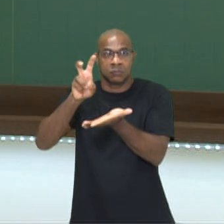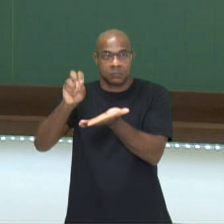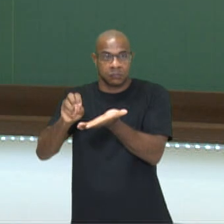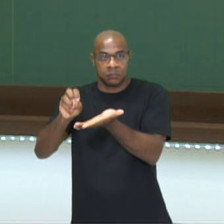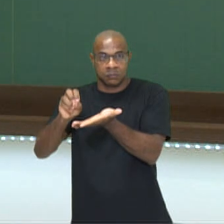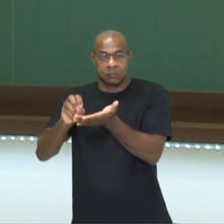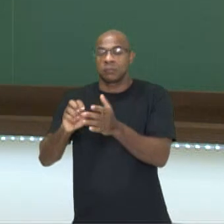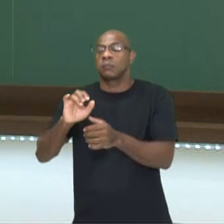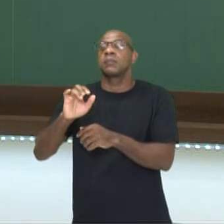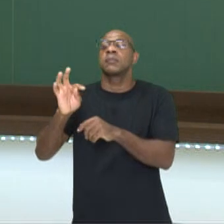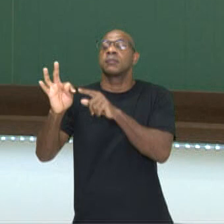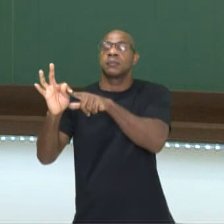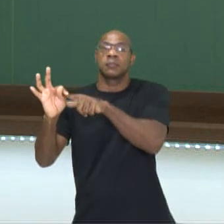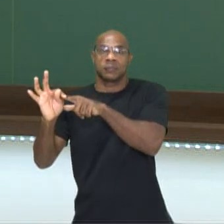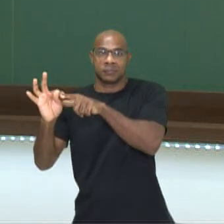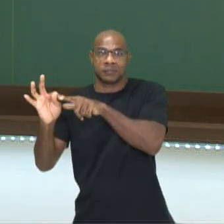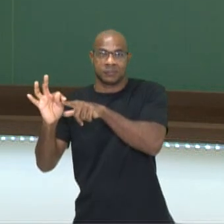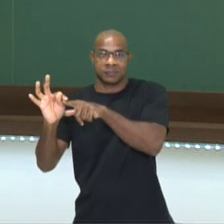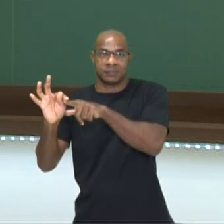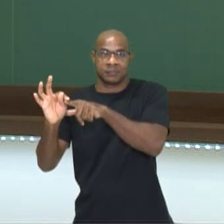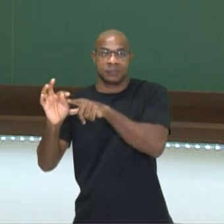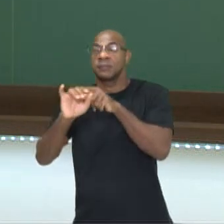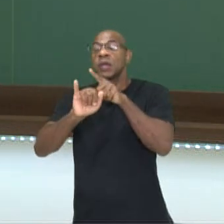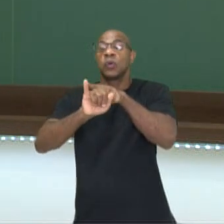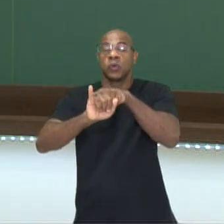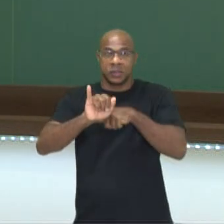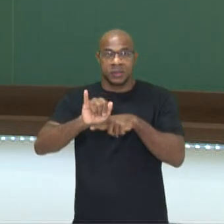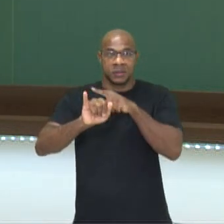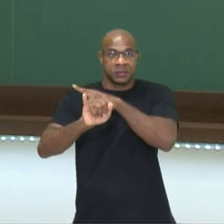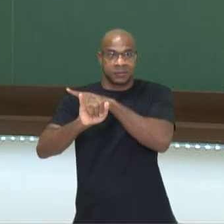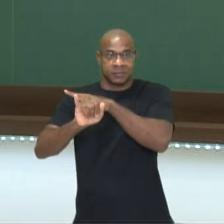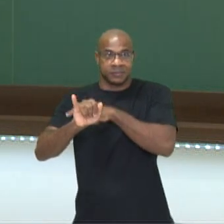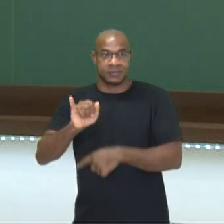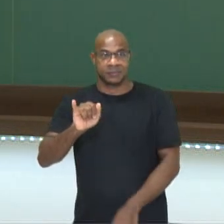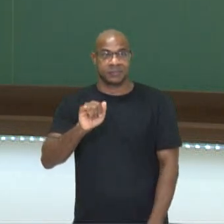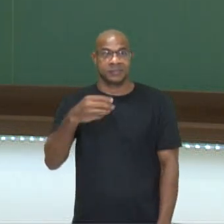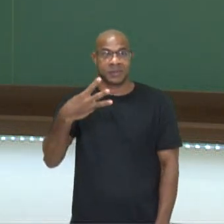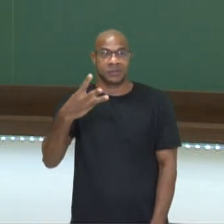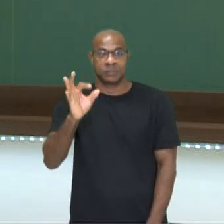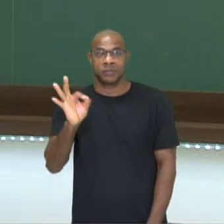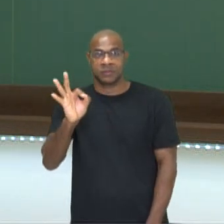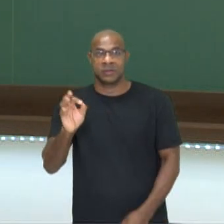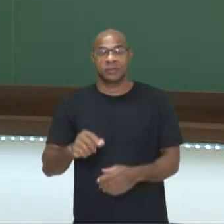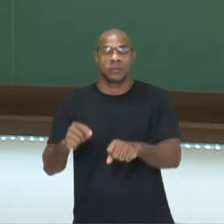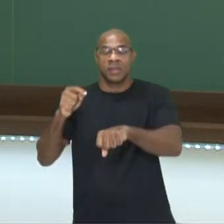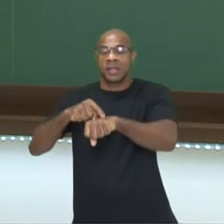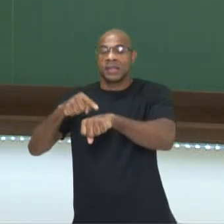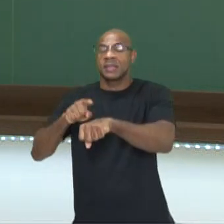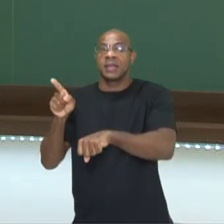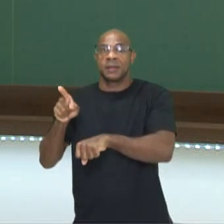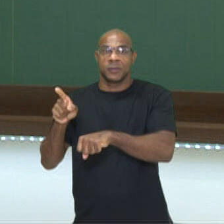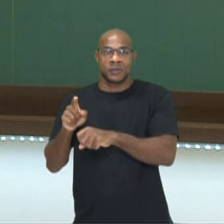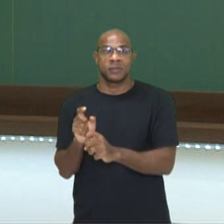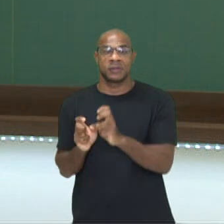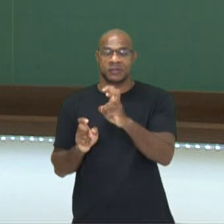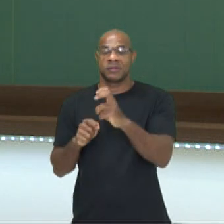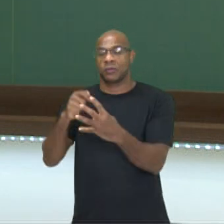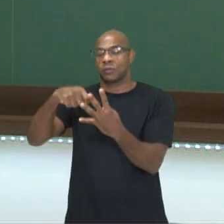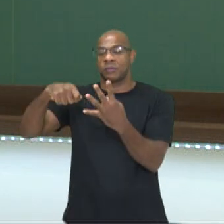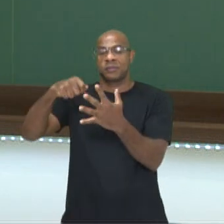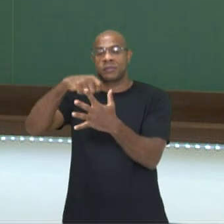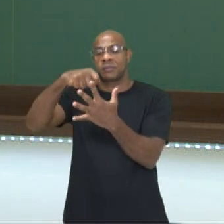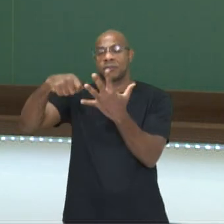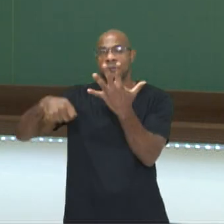com 3 sobre 100. O tempo é 5 meses. Então, como é que vai ficar? Juro é igual a capital, que é